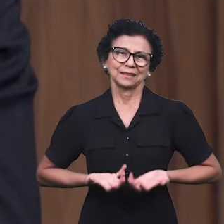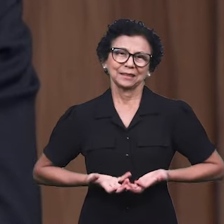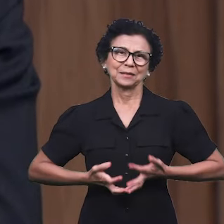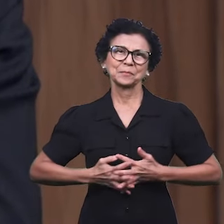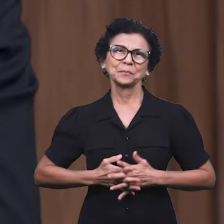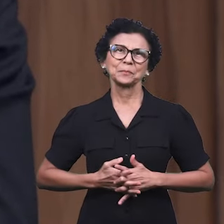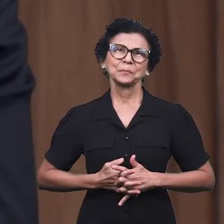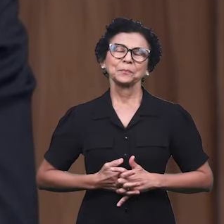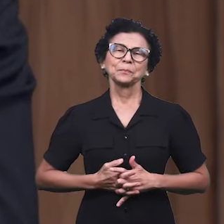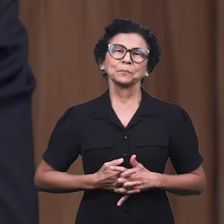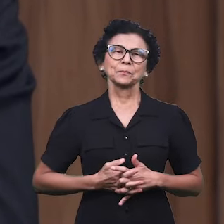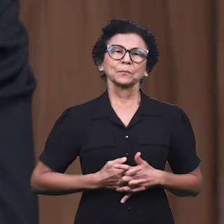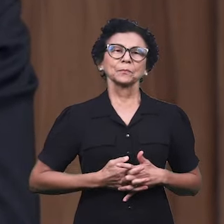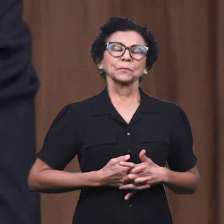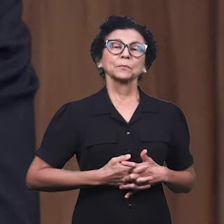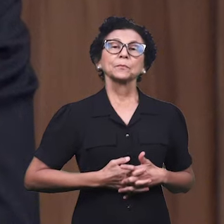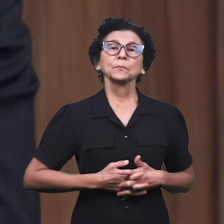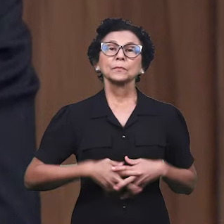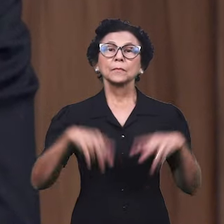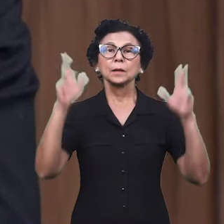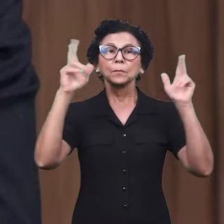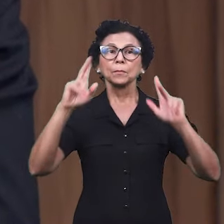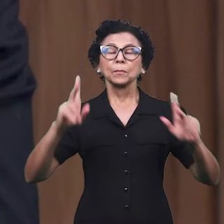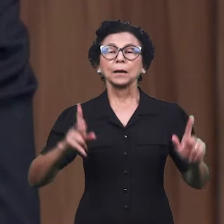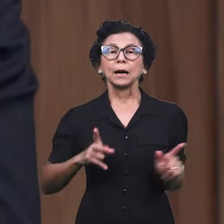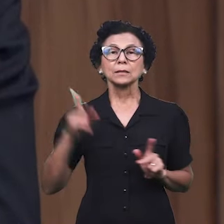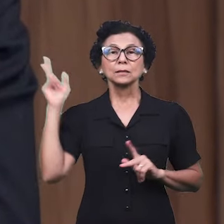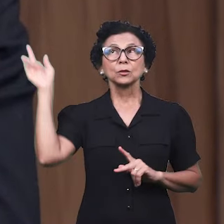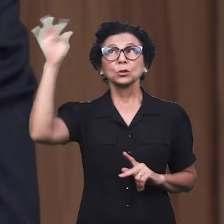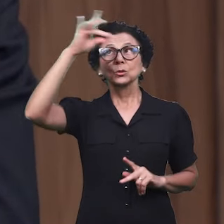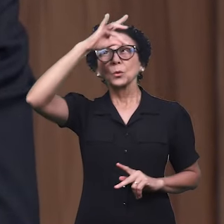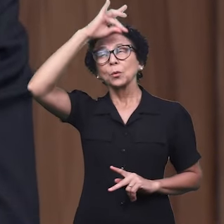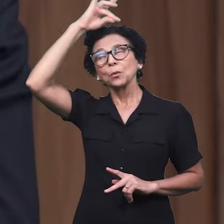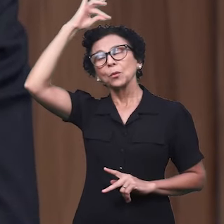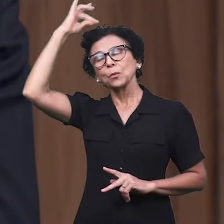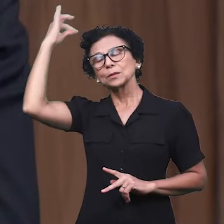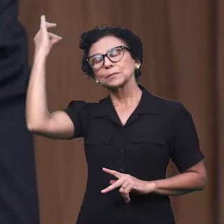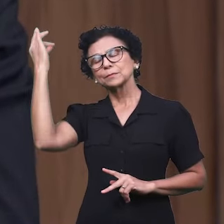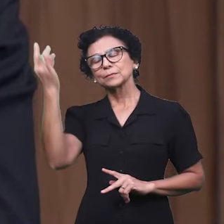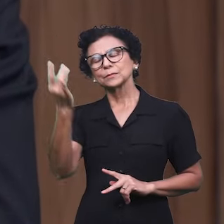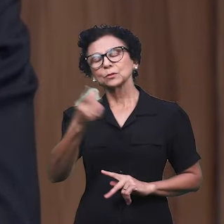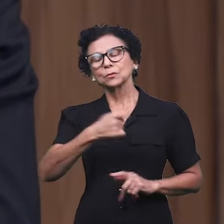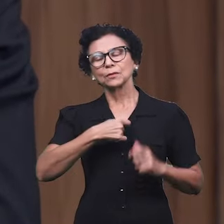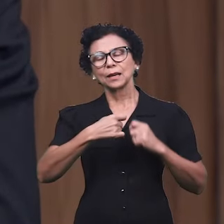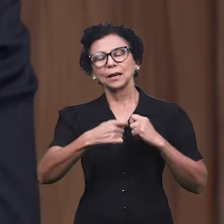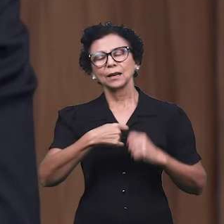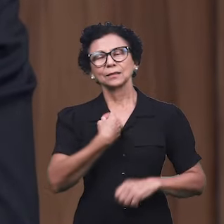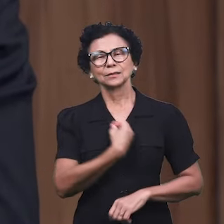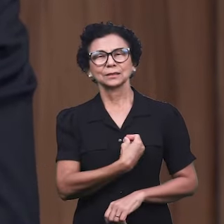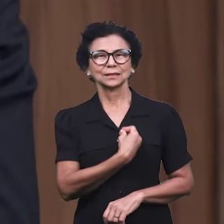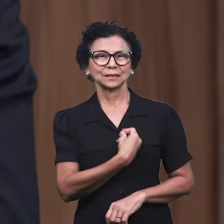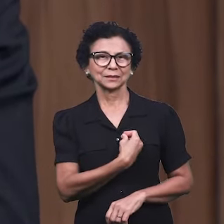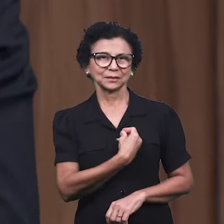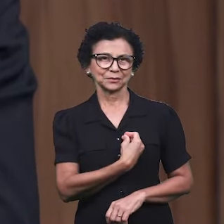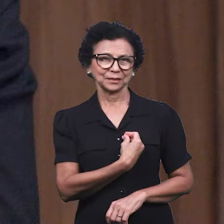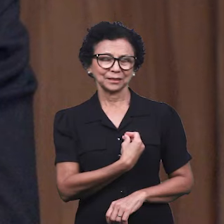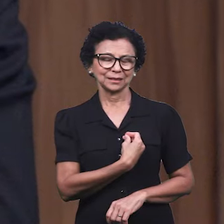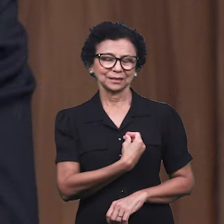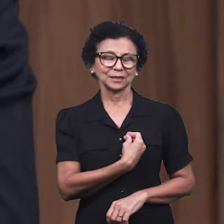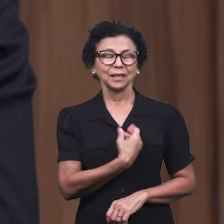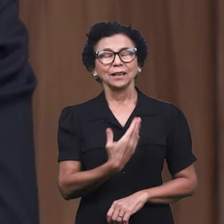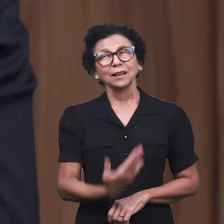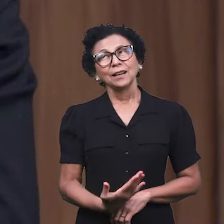nisso para que a paz que procede do Espírito Santo reine na nossa vida e o Senhor faça repousar